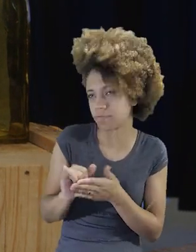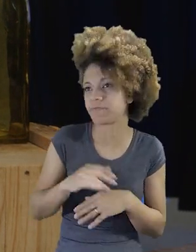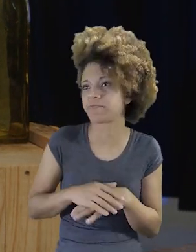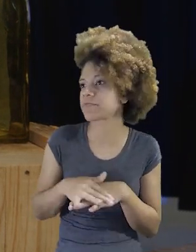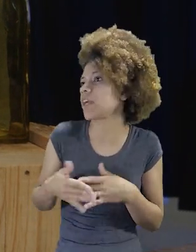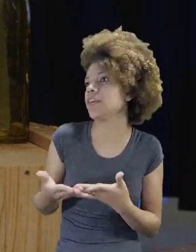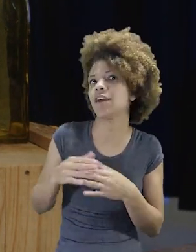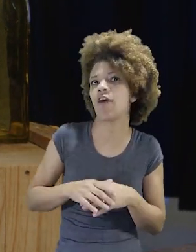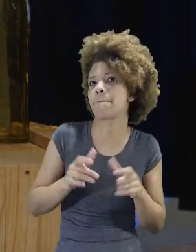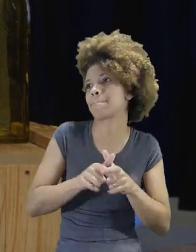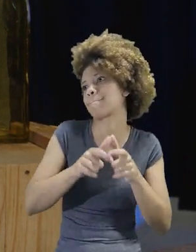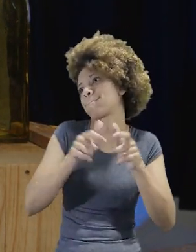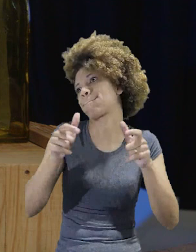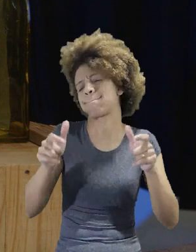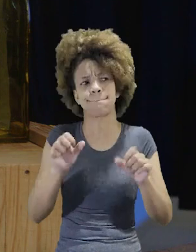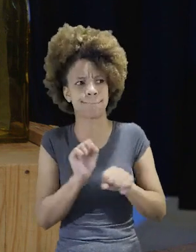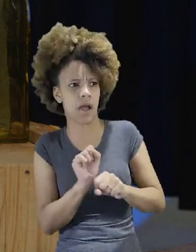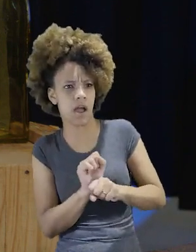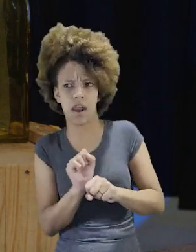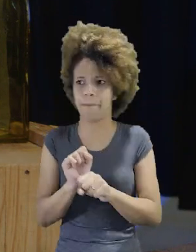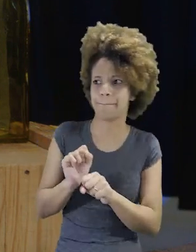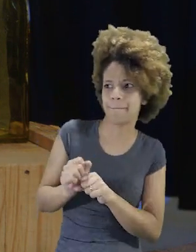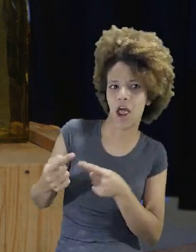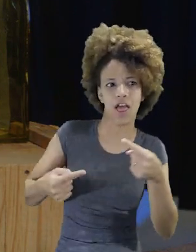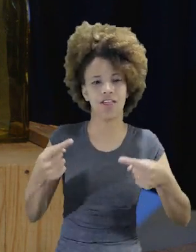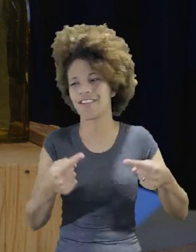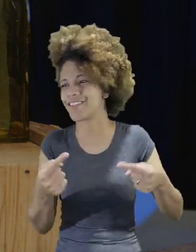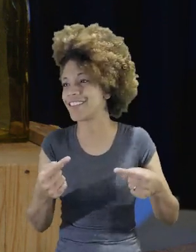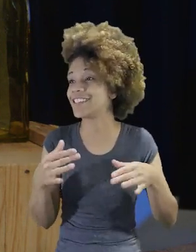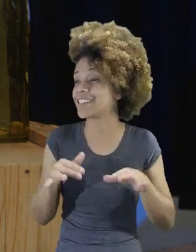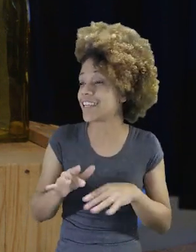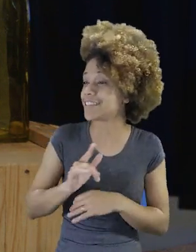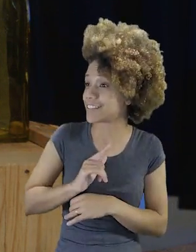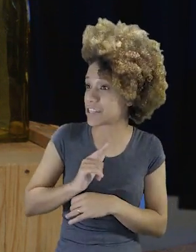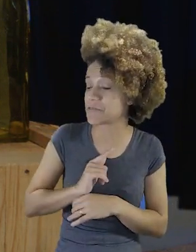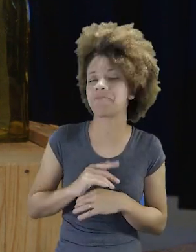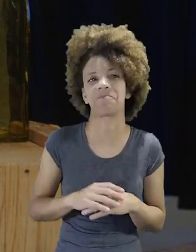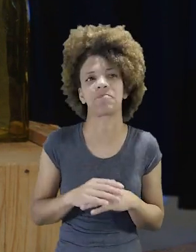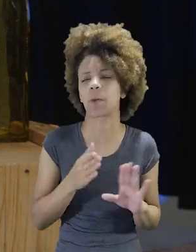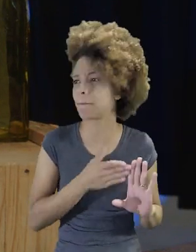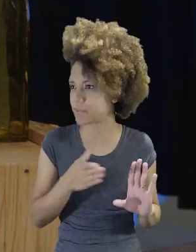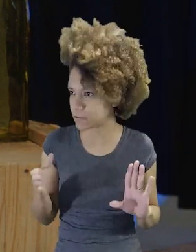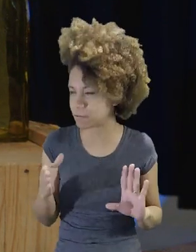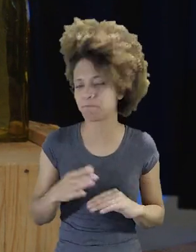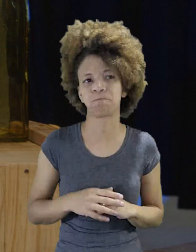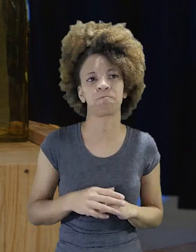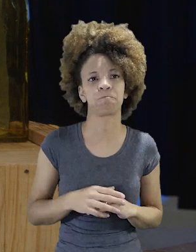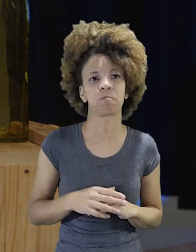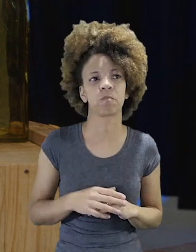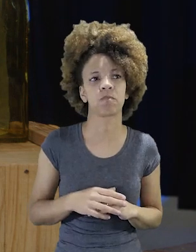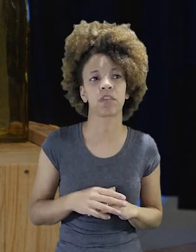de Nova York faz som e a galera vai amplificando né não espera aí foca New York tá ligado E aí tem uma E aí tem uma hora que